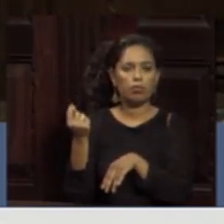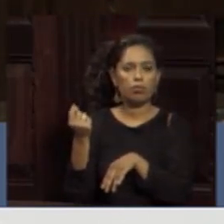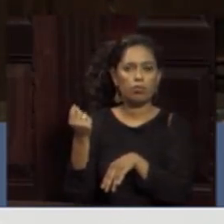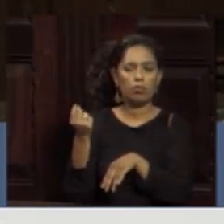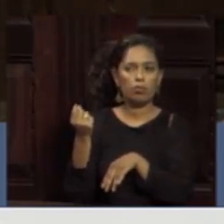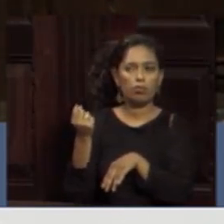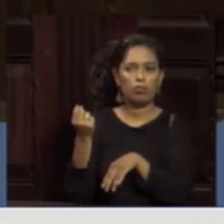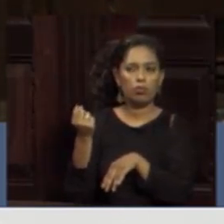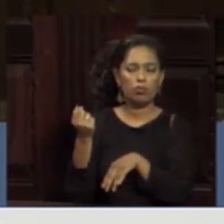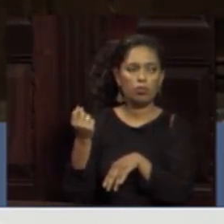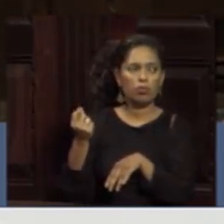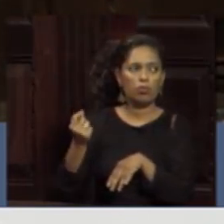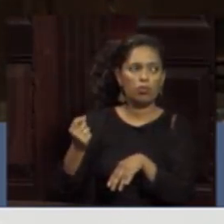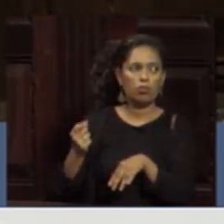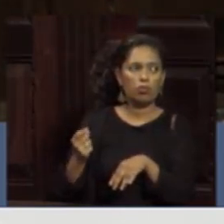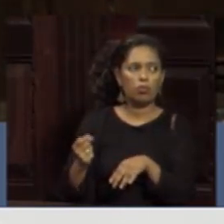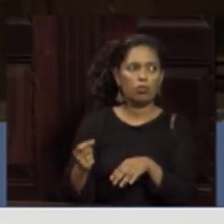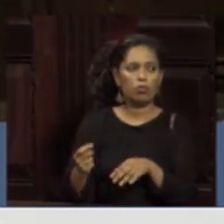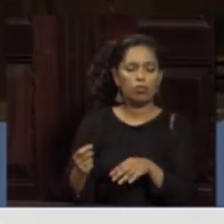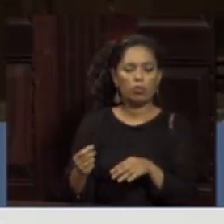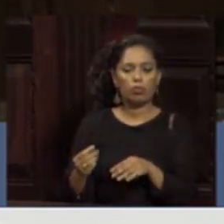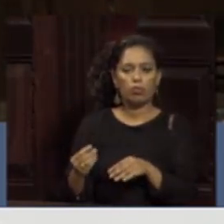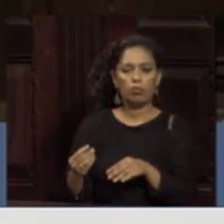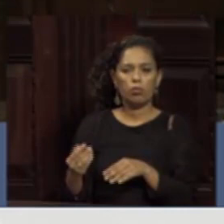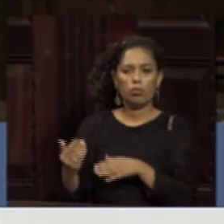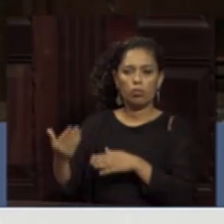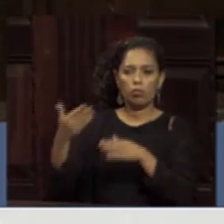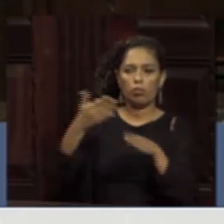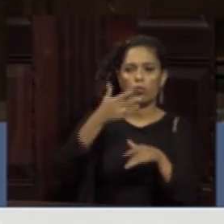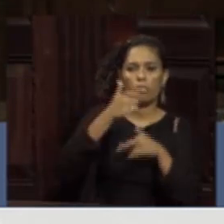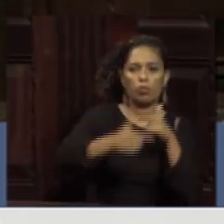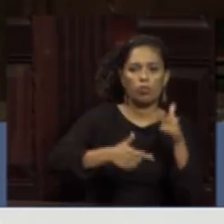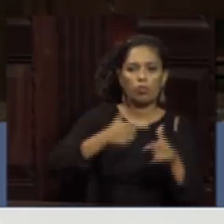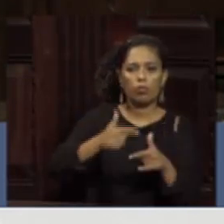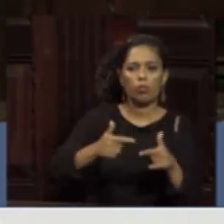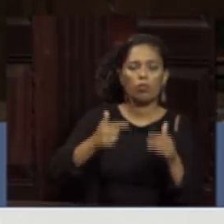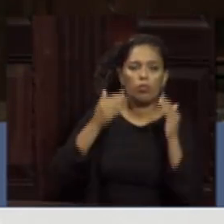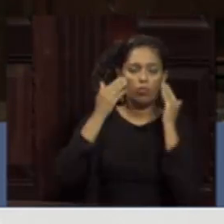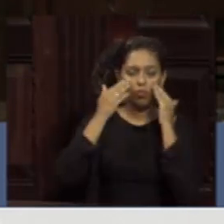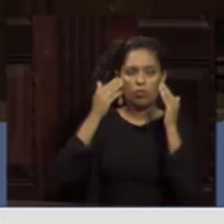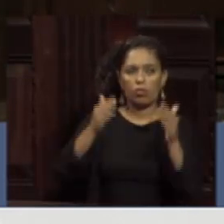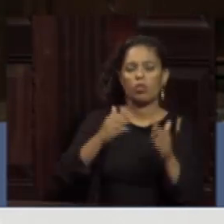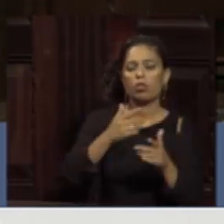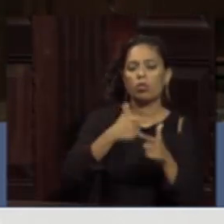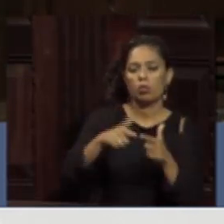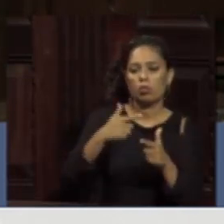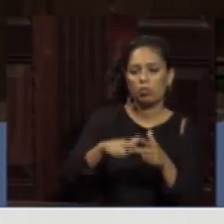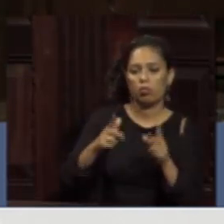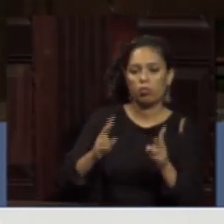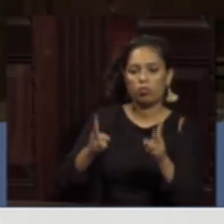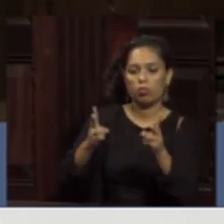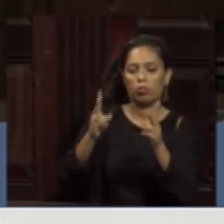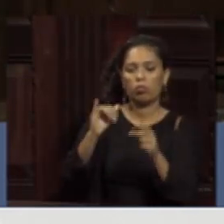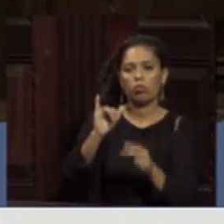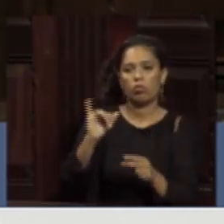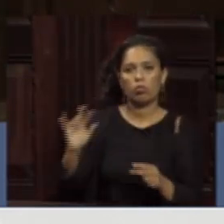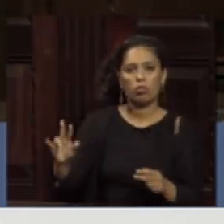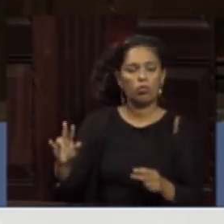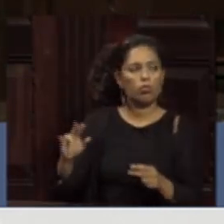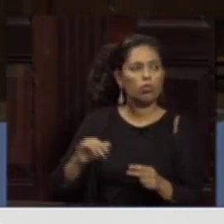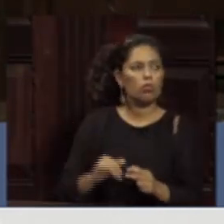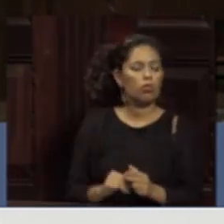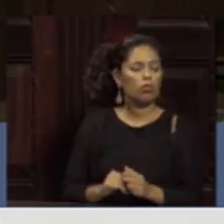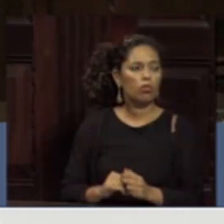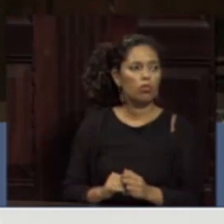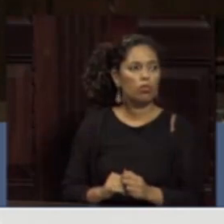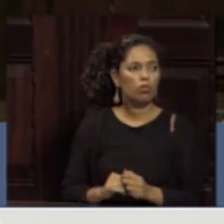devida a um desastre ambiental acontecido no Pará. Mas a